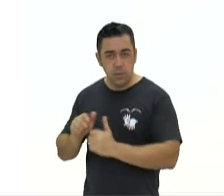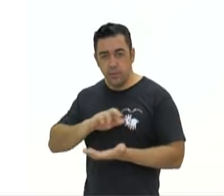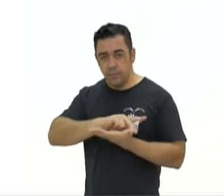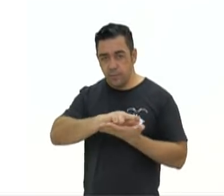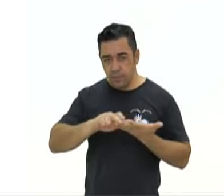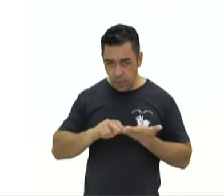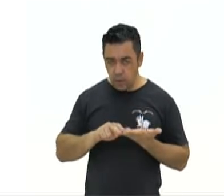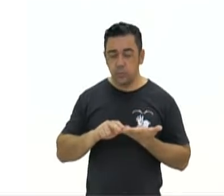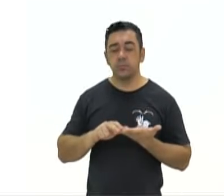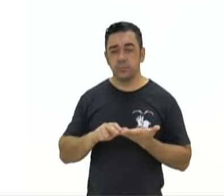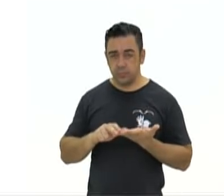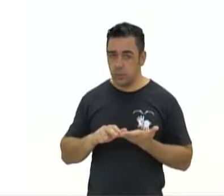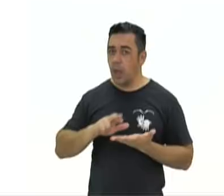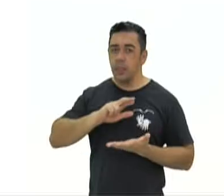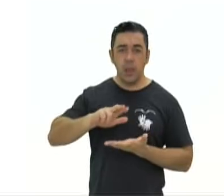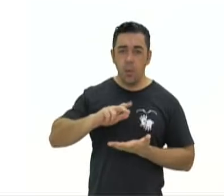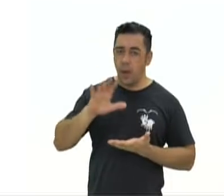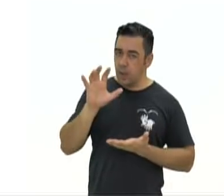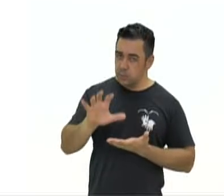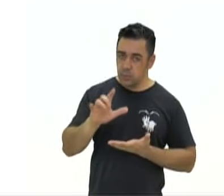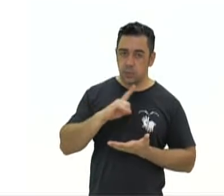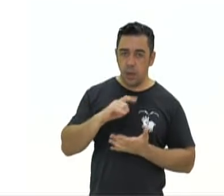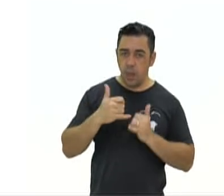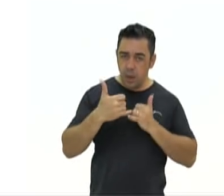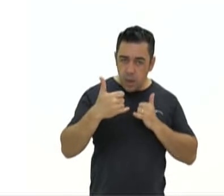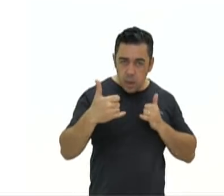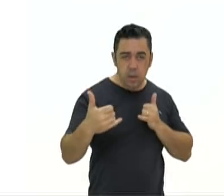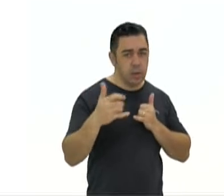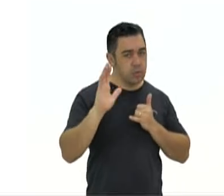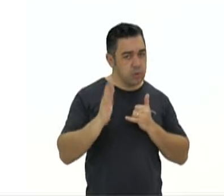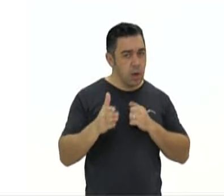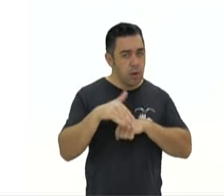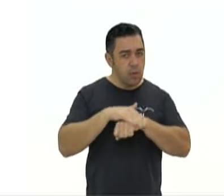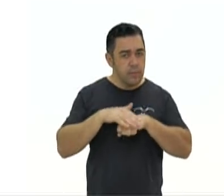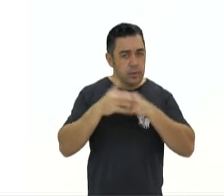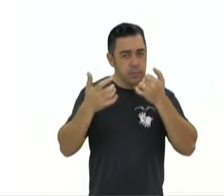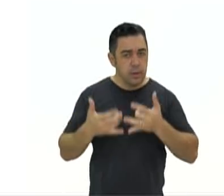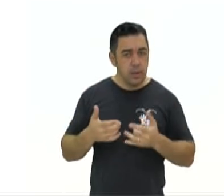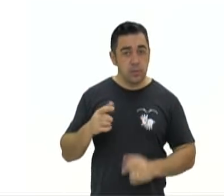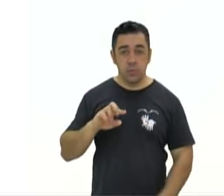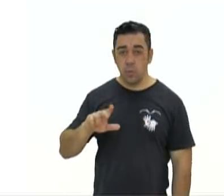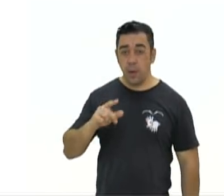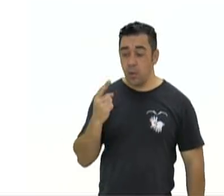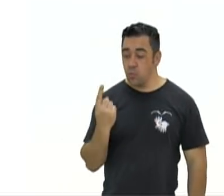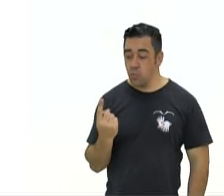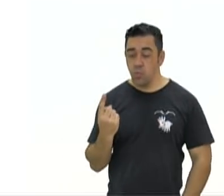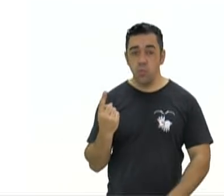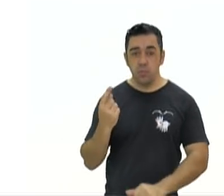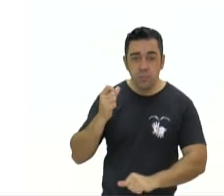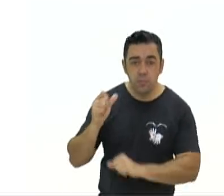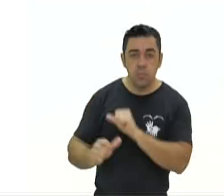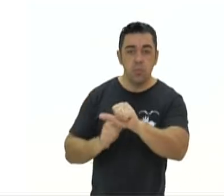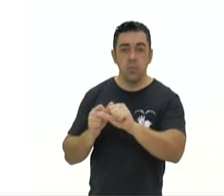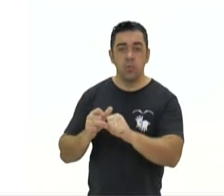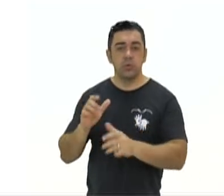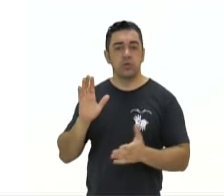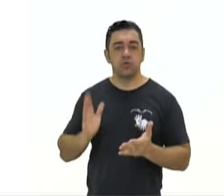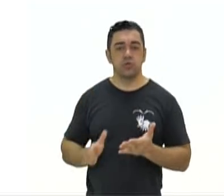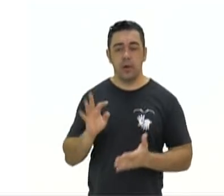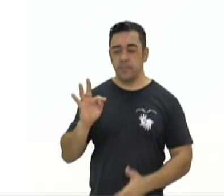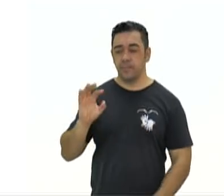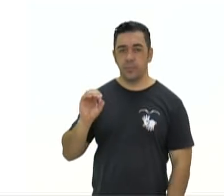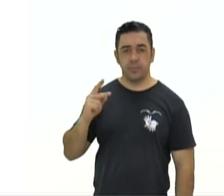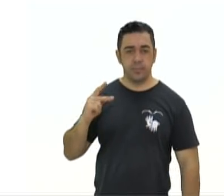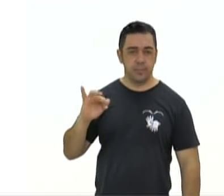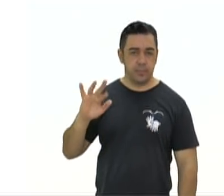Né? Lógico que isso não ocorre de forma linear, a gente já também conversou um pouco sobre isso. Não é que esse se transforma diretamente na topeira, por exemplo.